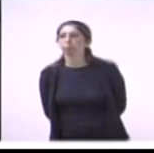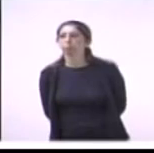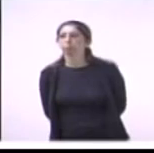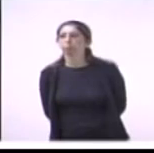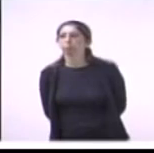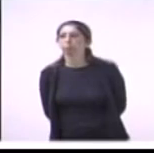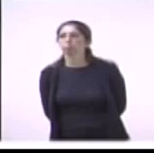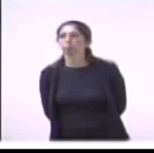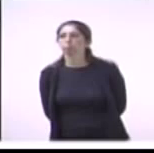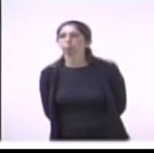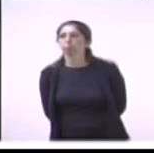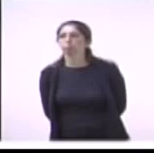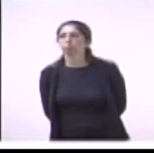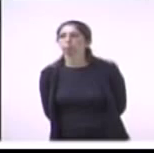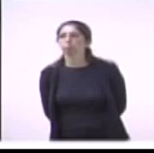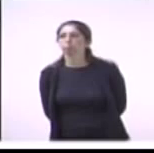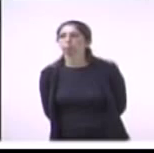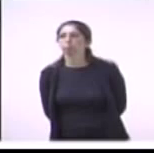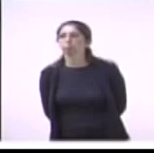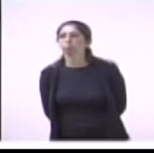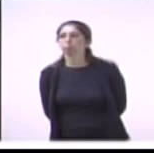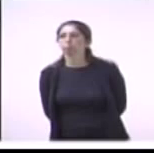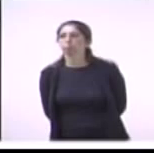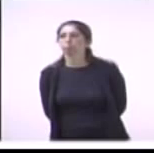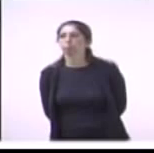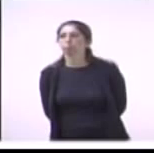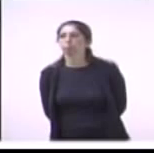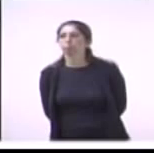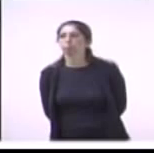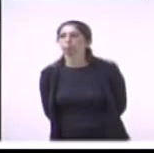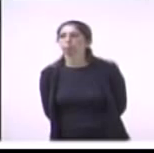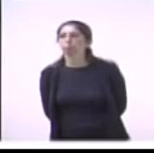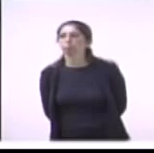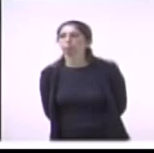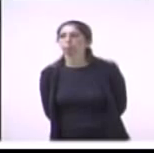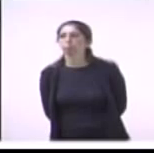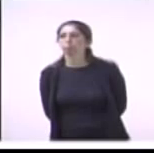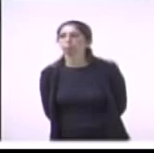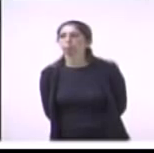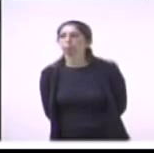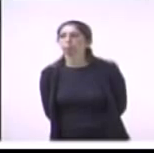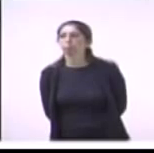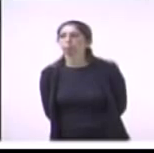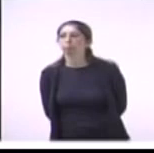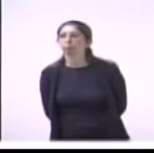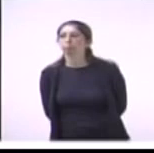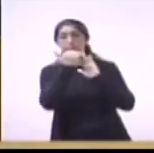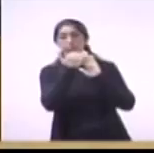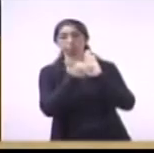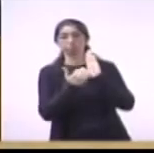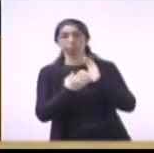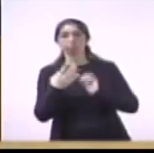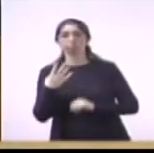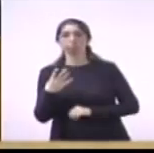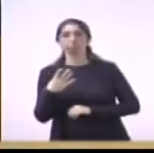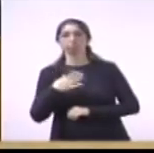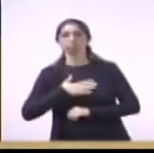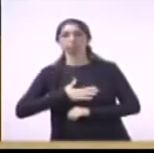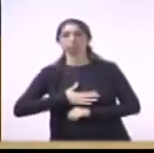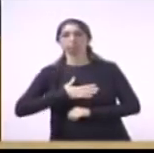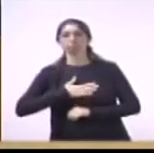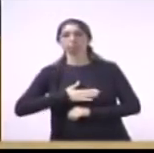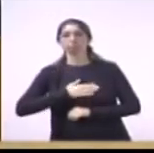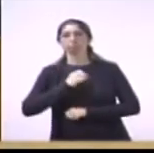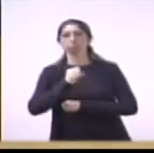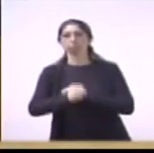ser tratado e ninguém querendo fazer uso da palavra, comunico a realização da próxima sessão ordinária no dia 4 de agosto